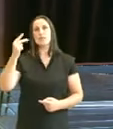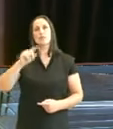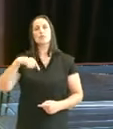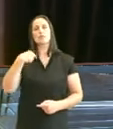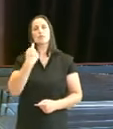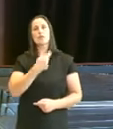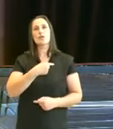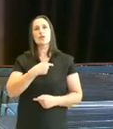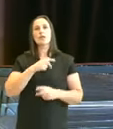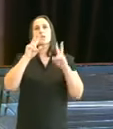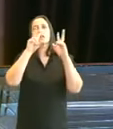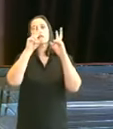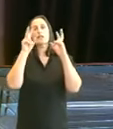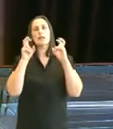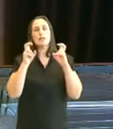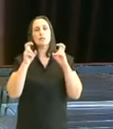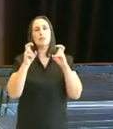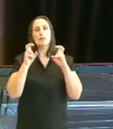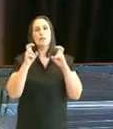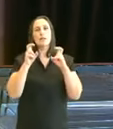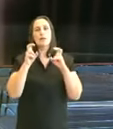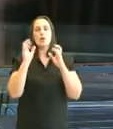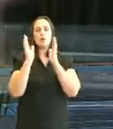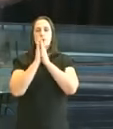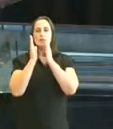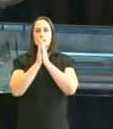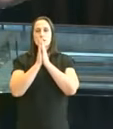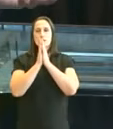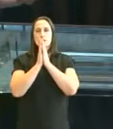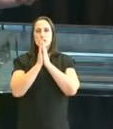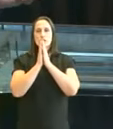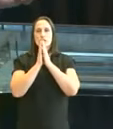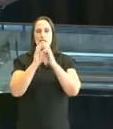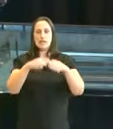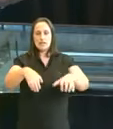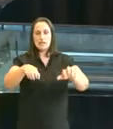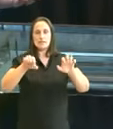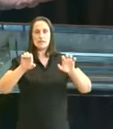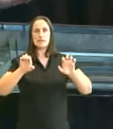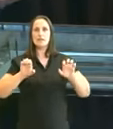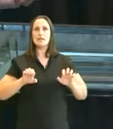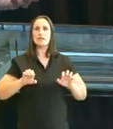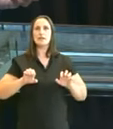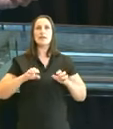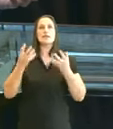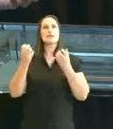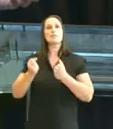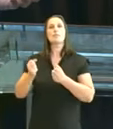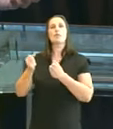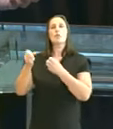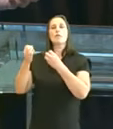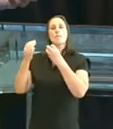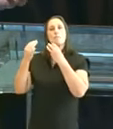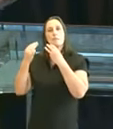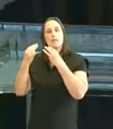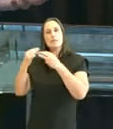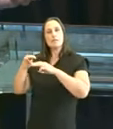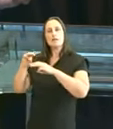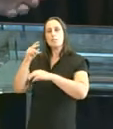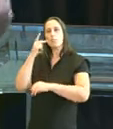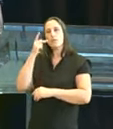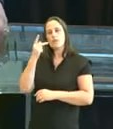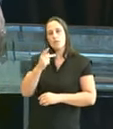de Ezequias, lembra? Que recebeu uma mensagem profética: ó, prepara a tua casa, porque